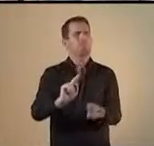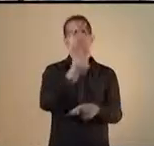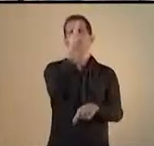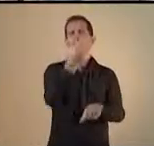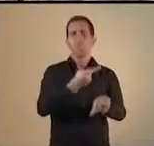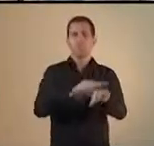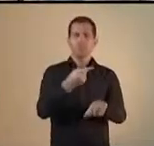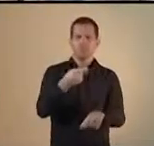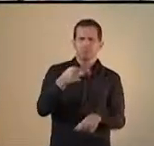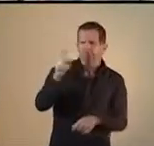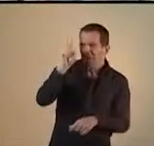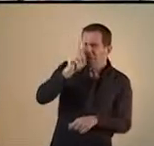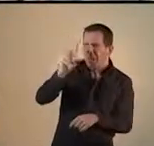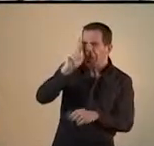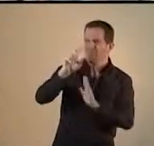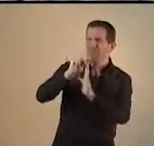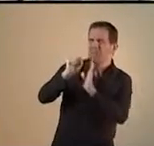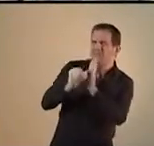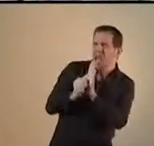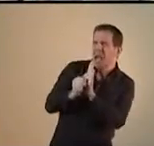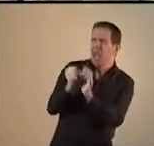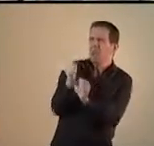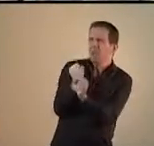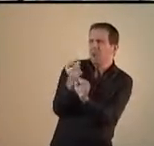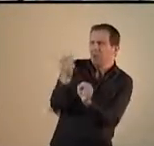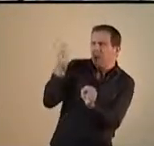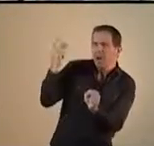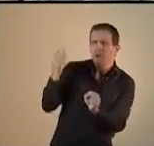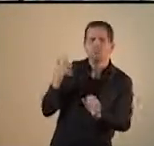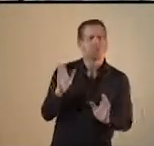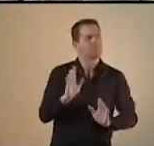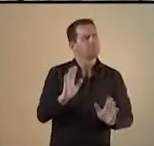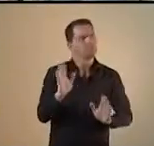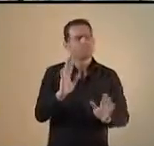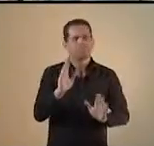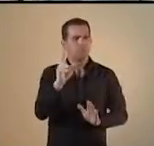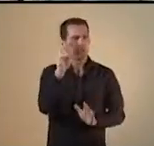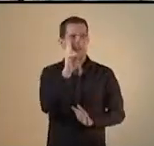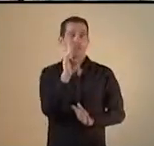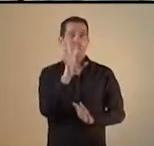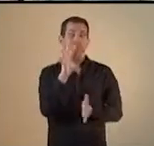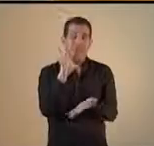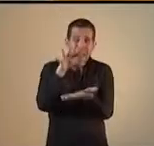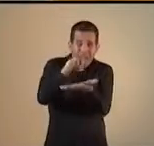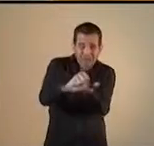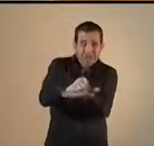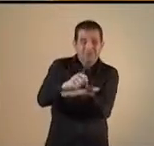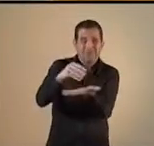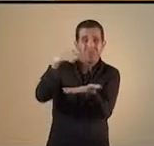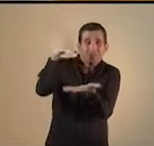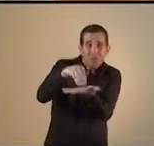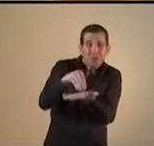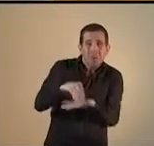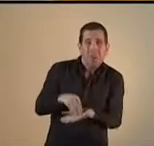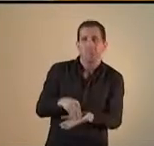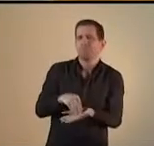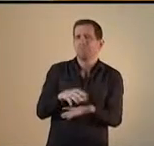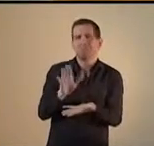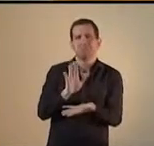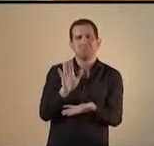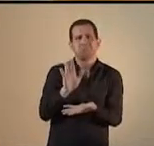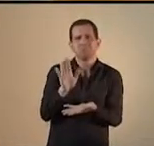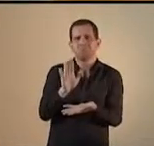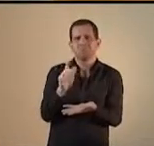isso, em que século ou que ano? Não. Nós temos assim poucos registros, né? Poucos